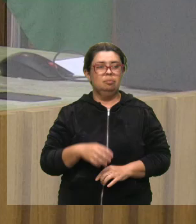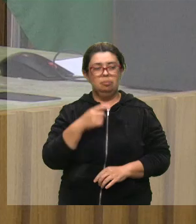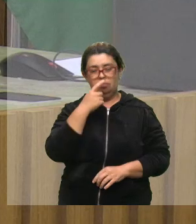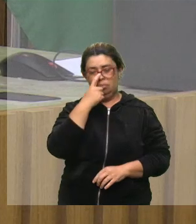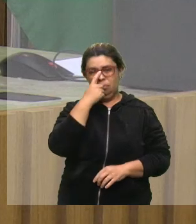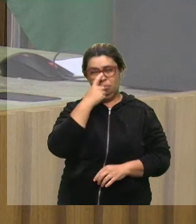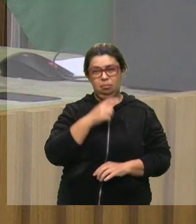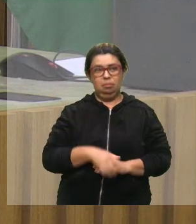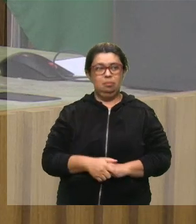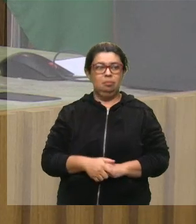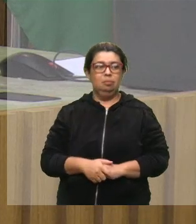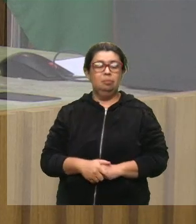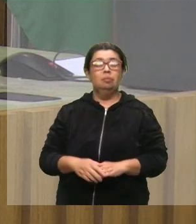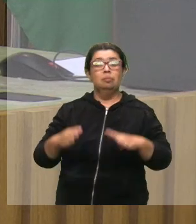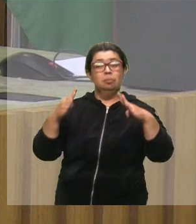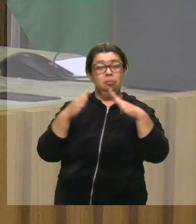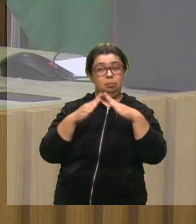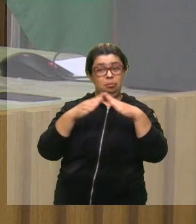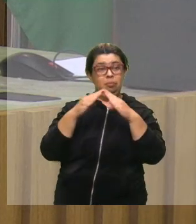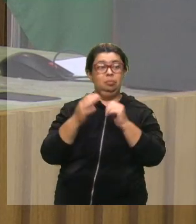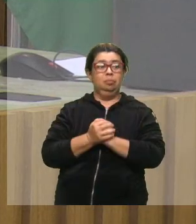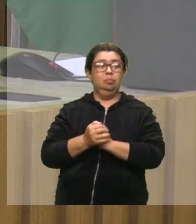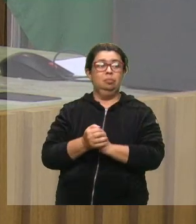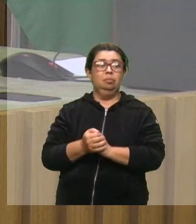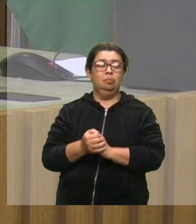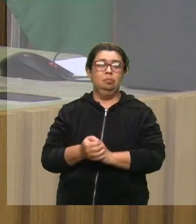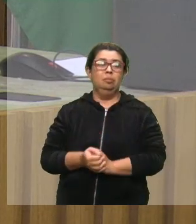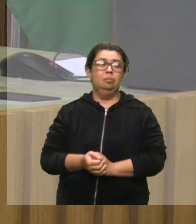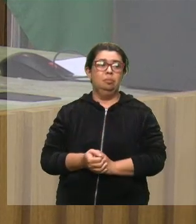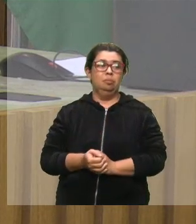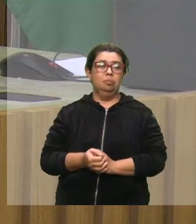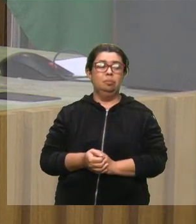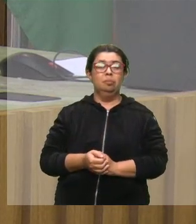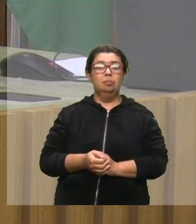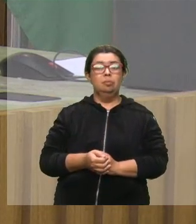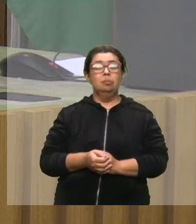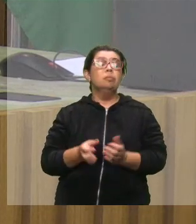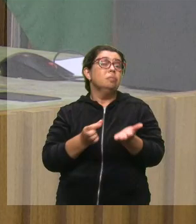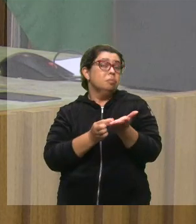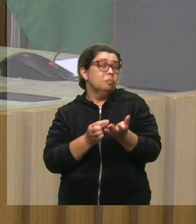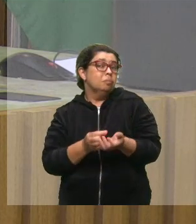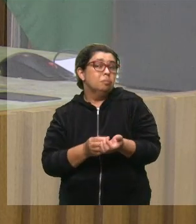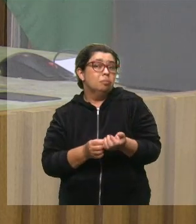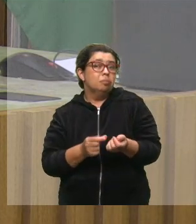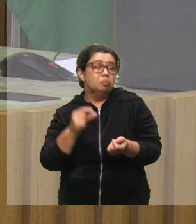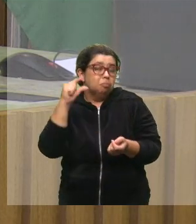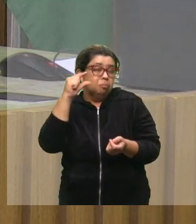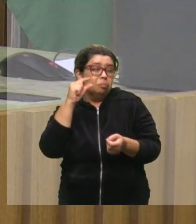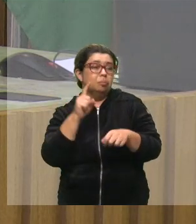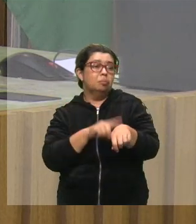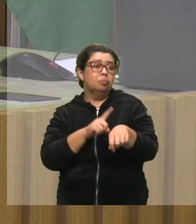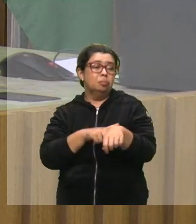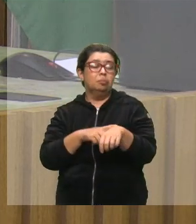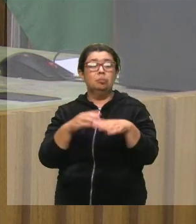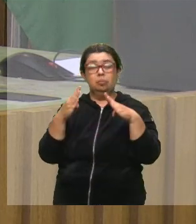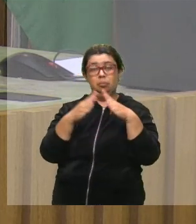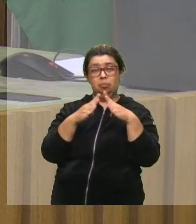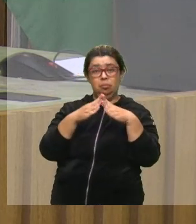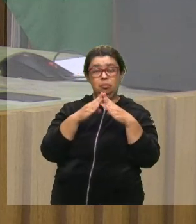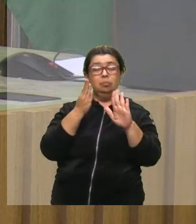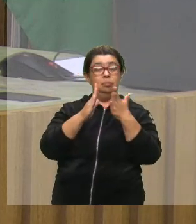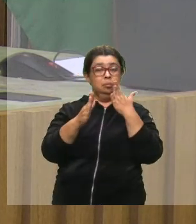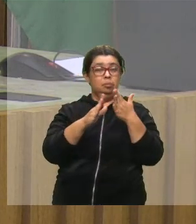Um alojamento, nem que fosse ali por um período, né, a casa de passagem, que nem eu falei, é um dia, dois